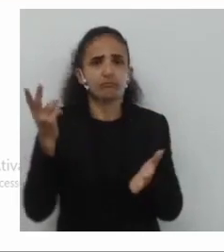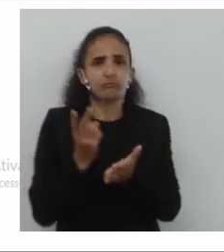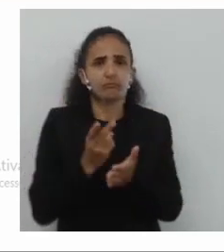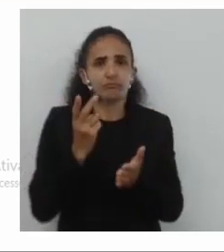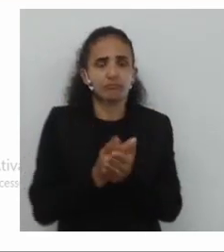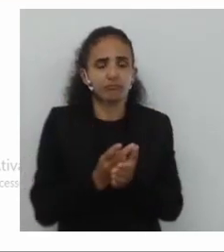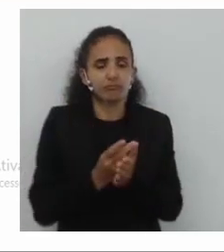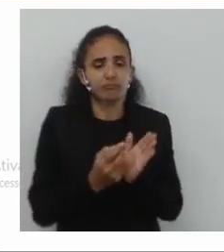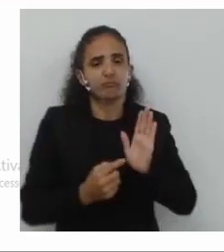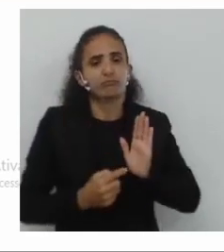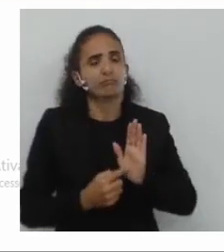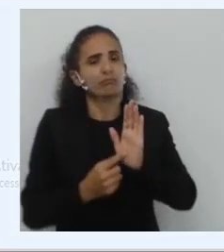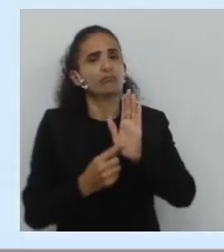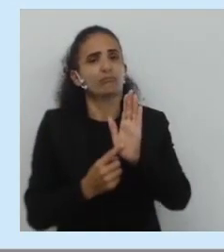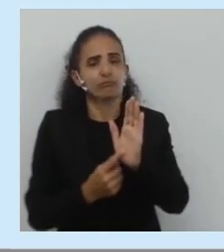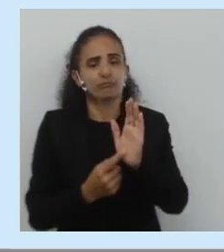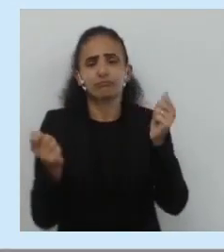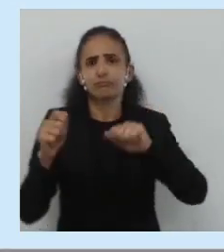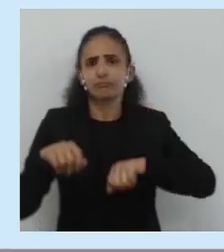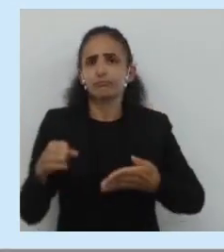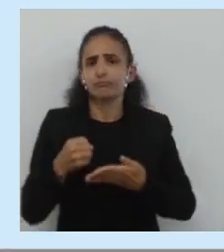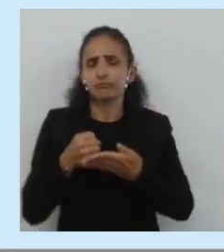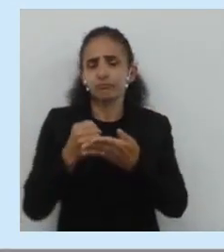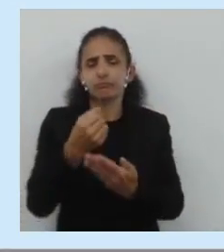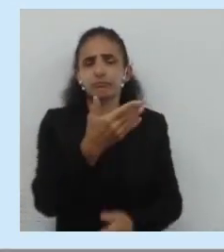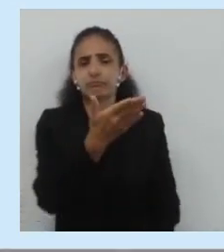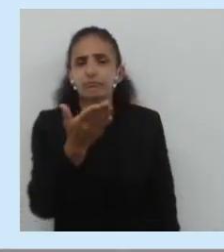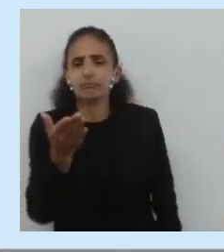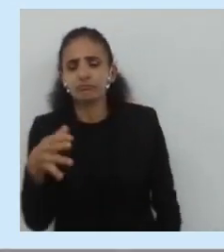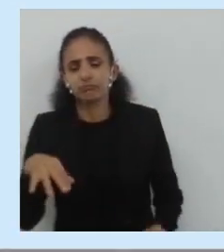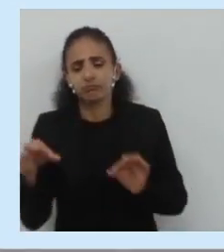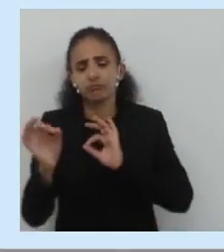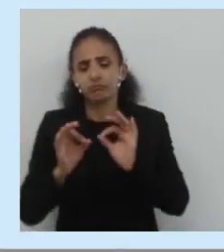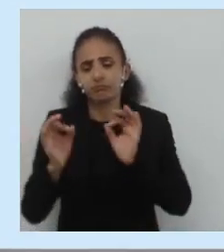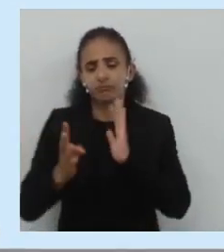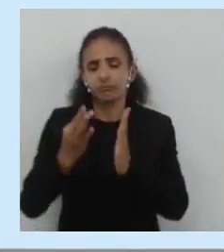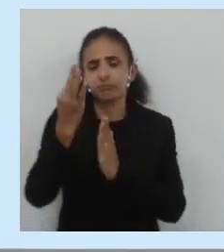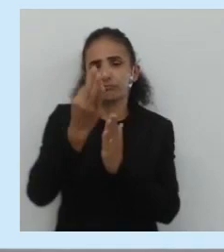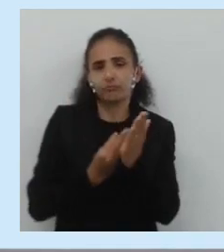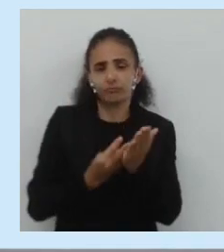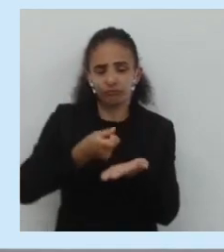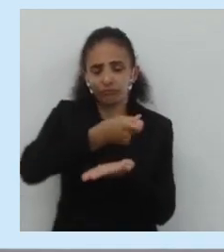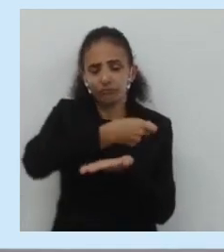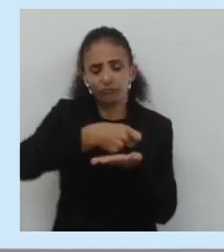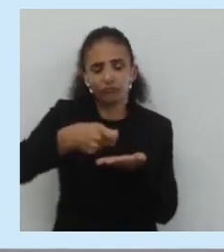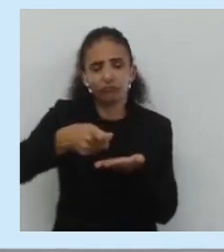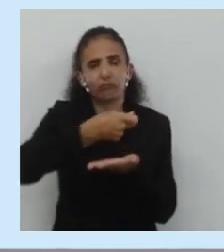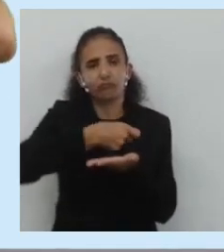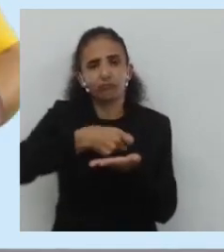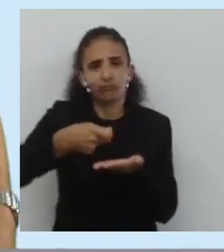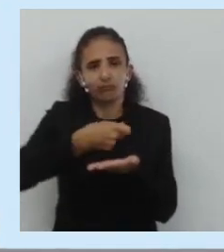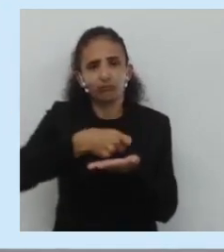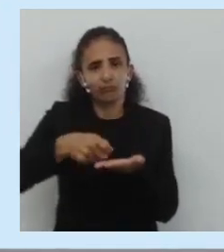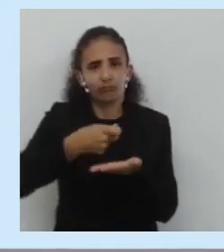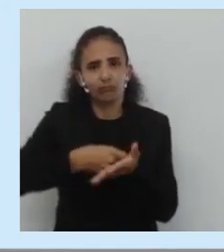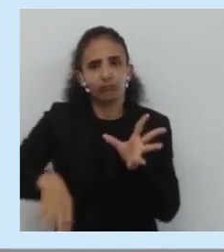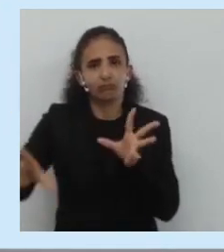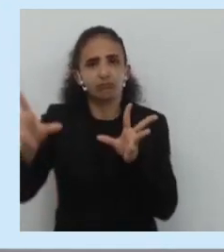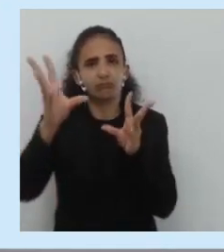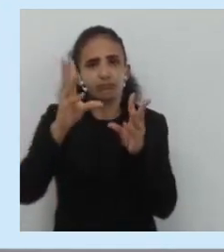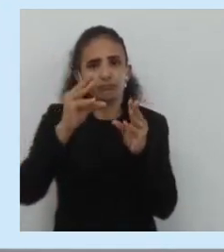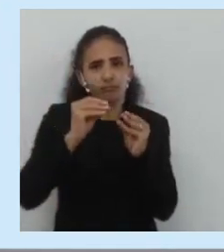são expressões que podem ajudá-los nessa questão da tomada de nota e do